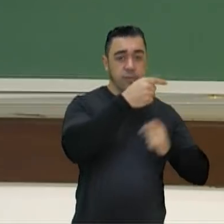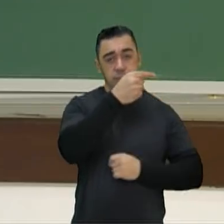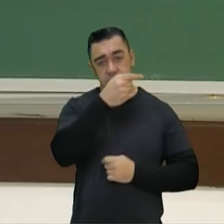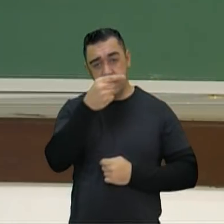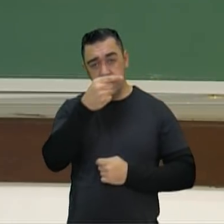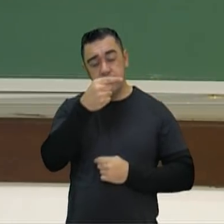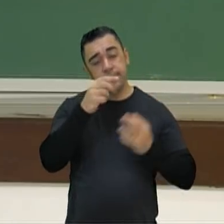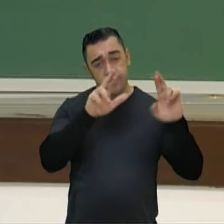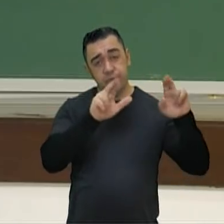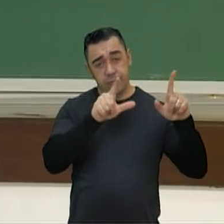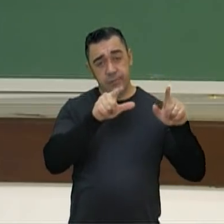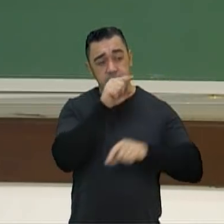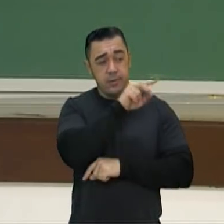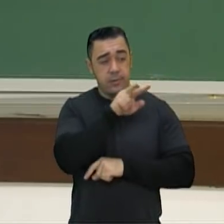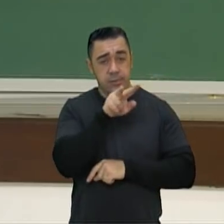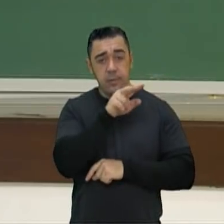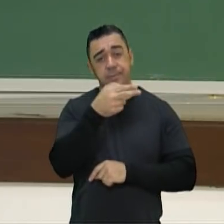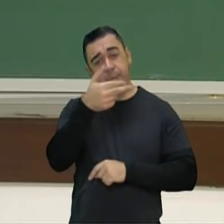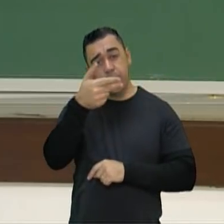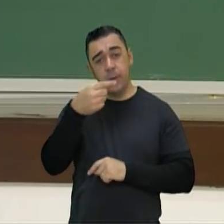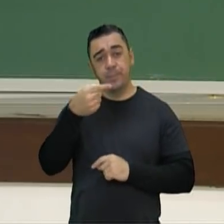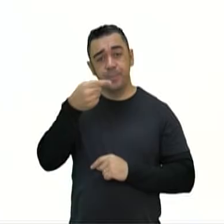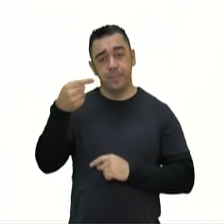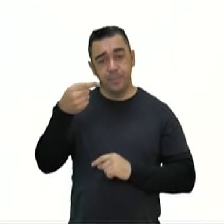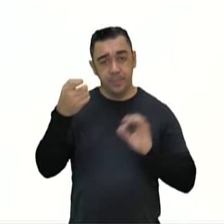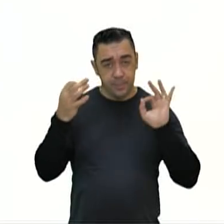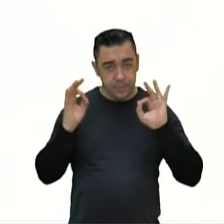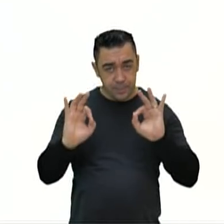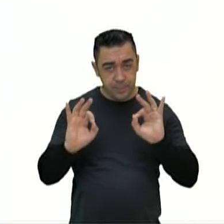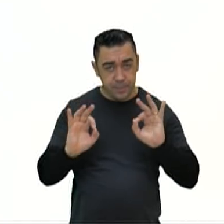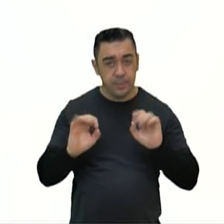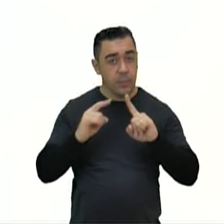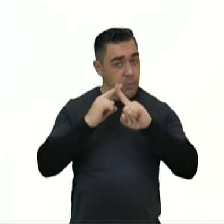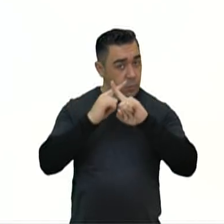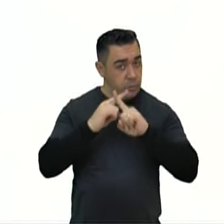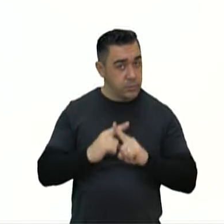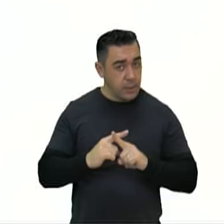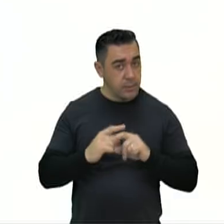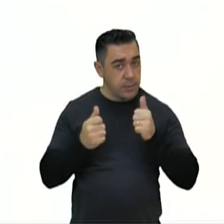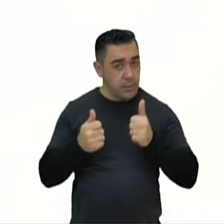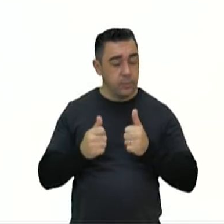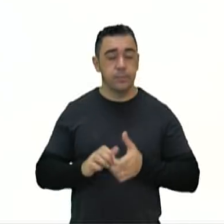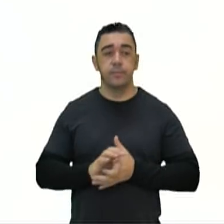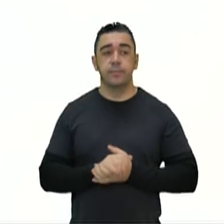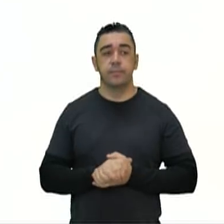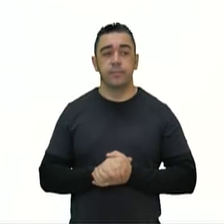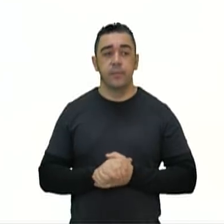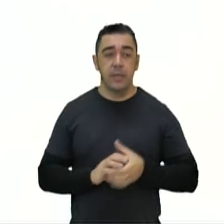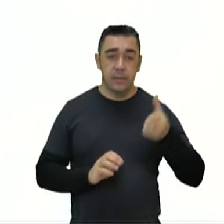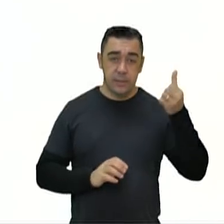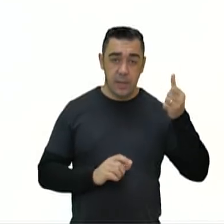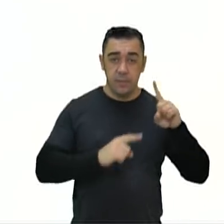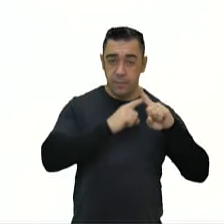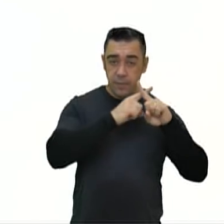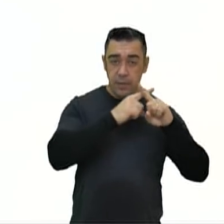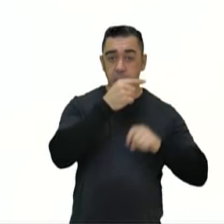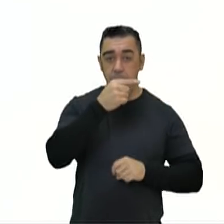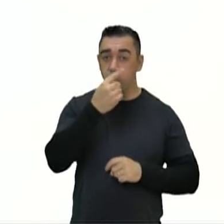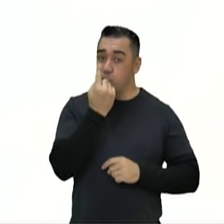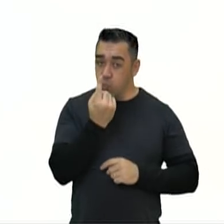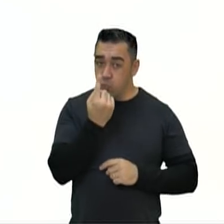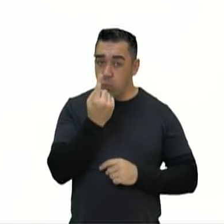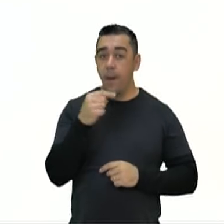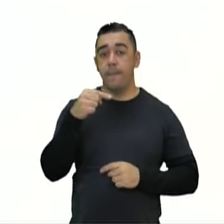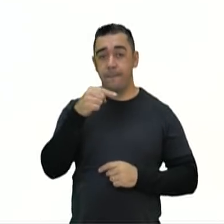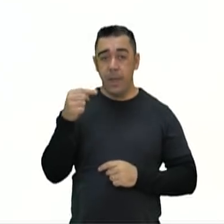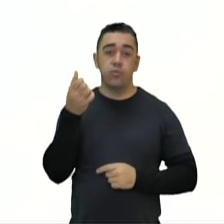negativo, negativo. Sinais diferentes, sinal negativo. 6 vezes menos 1